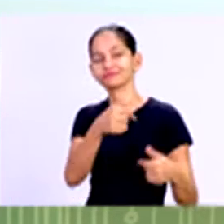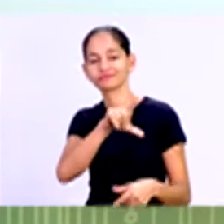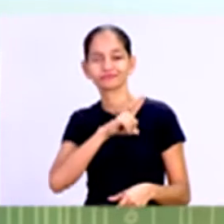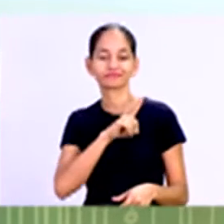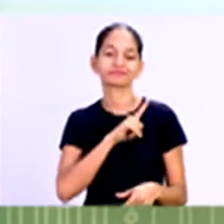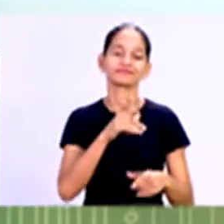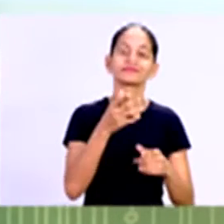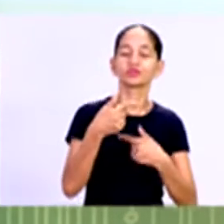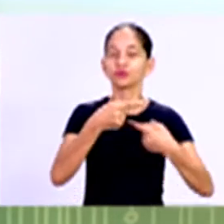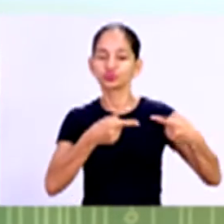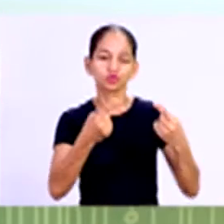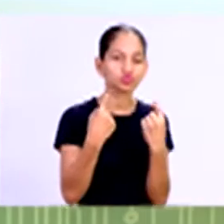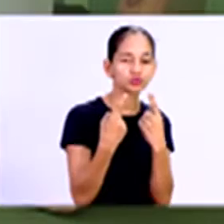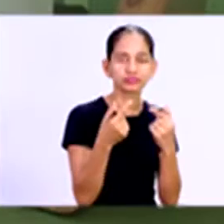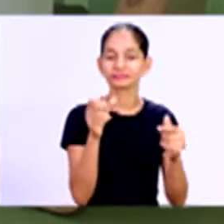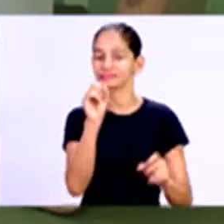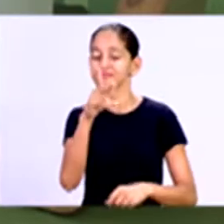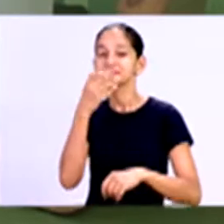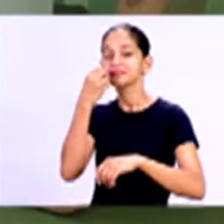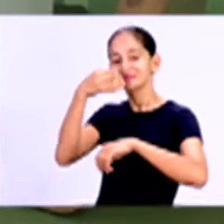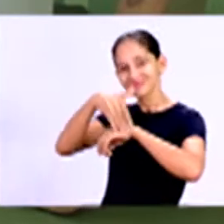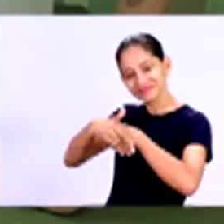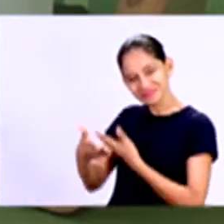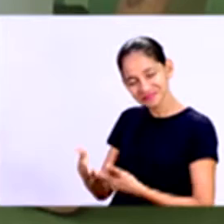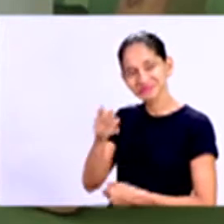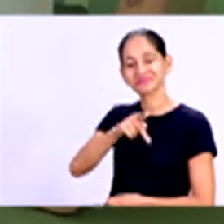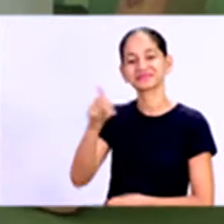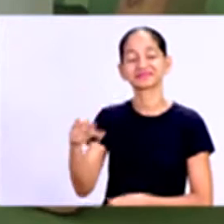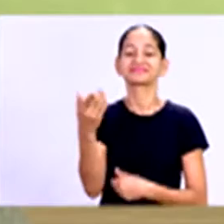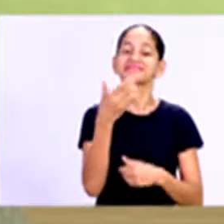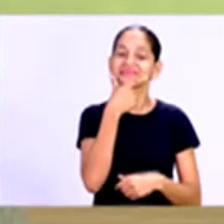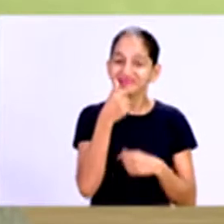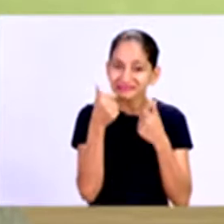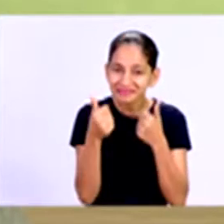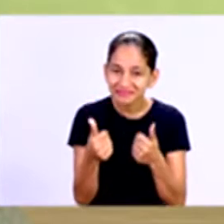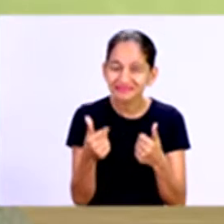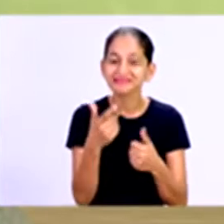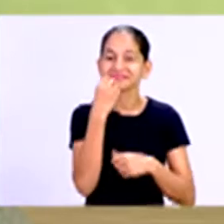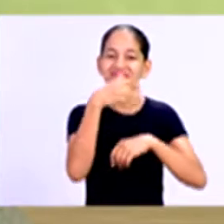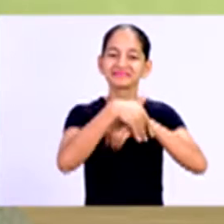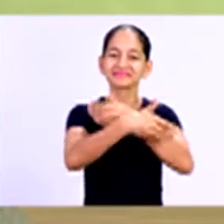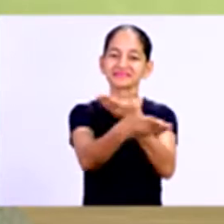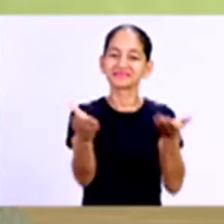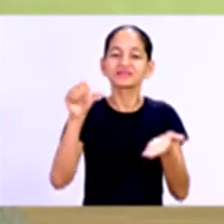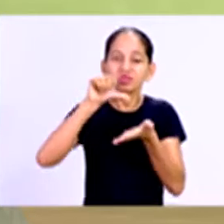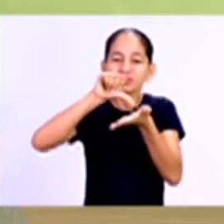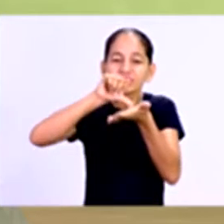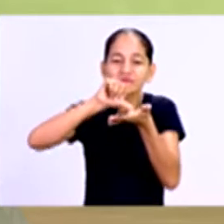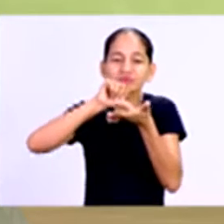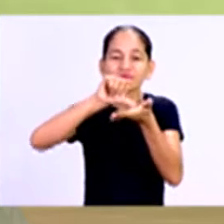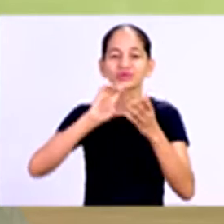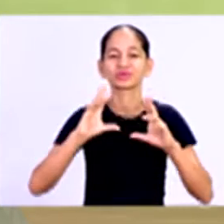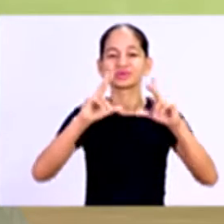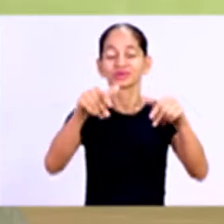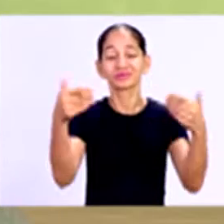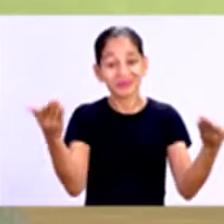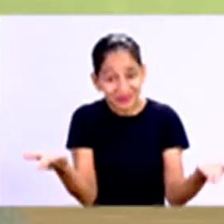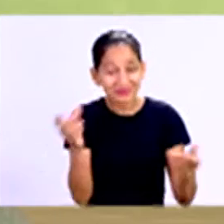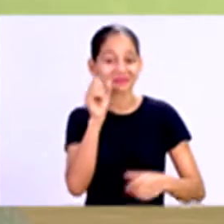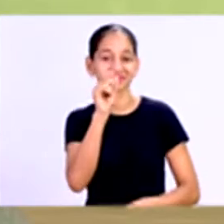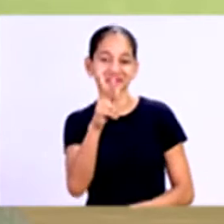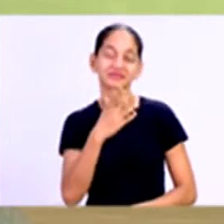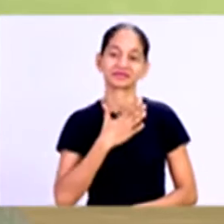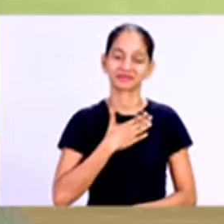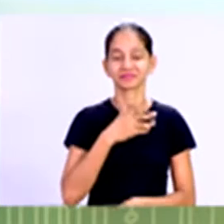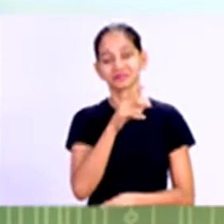nossas discussões. Boa noite, professor. Boa noite, professora. Boa noite a todos aí no Polo também. Ok. Hoje